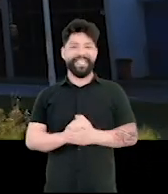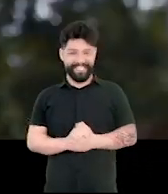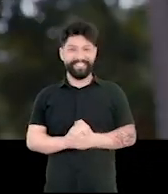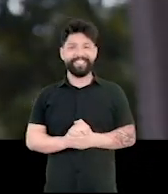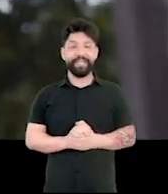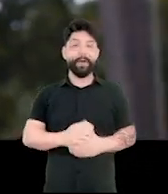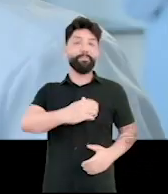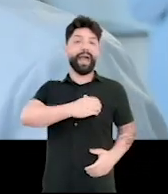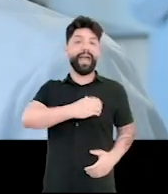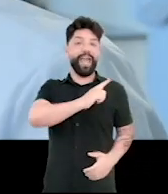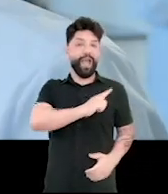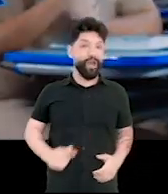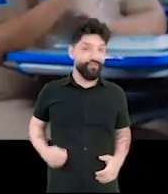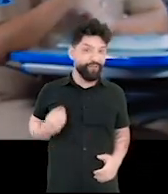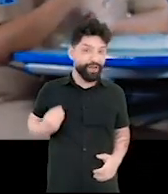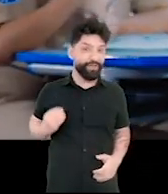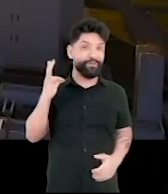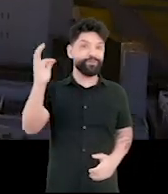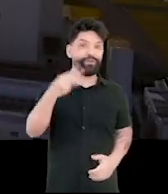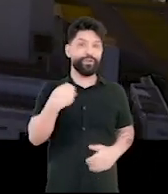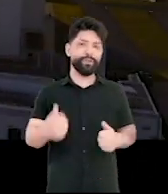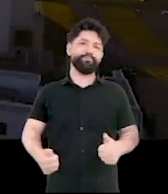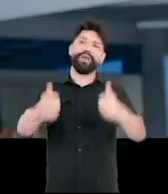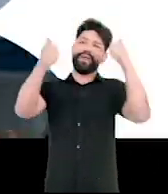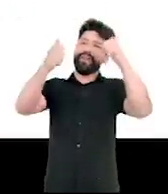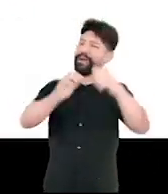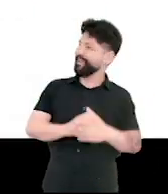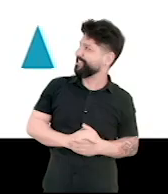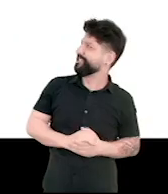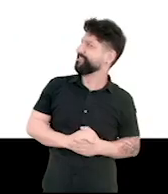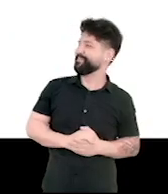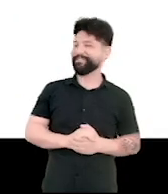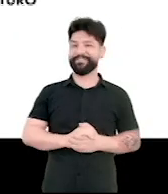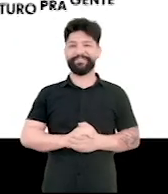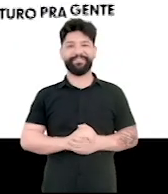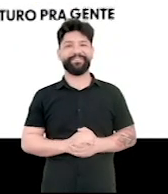presente, futuro pra gente. Bahia, governo presente, futuro pra gente.